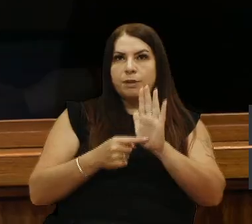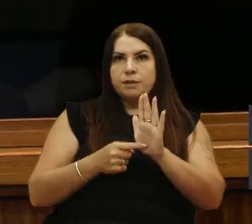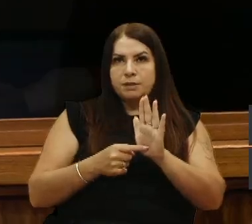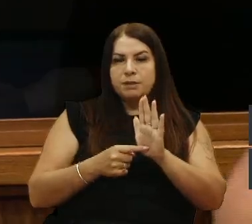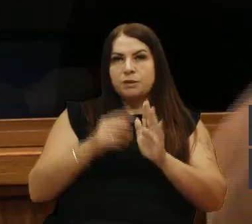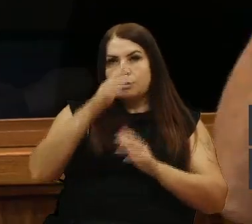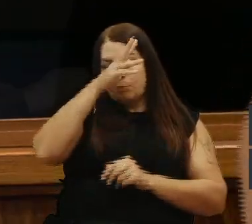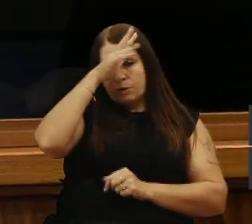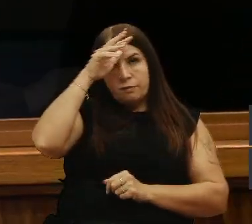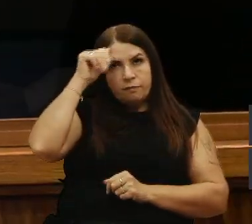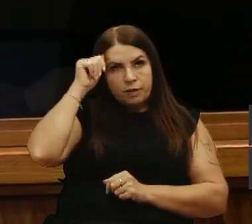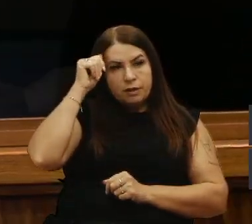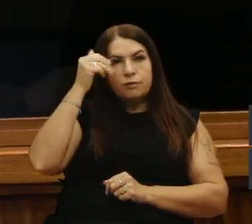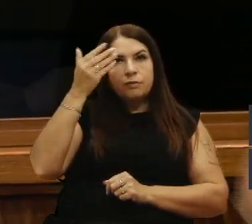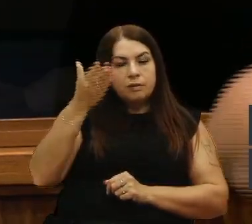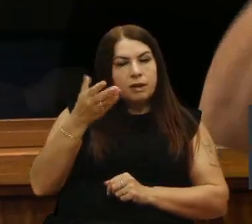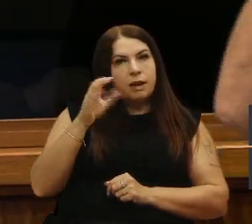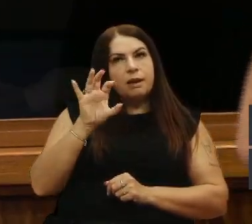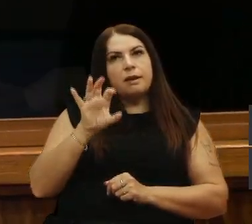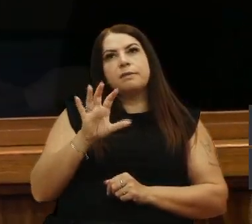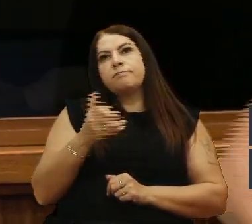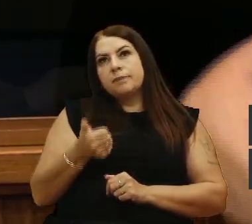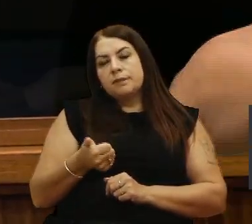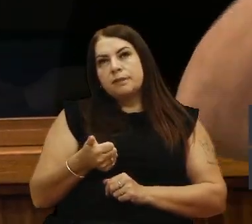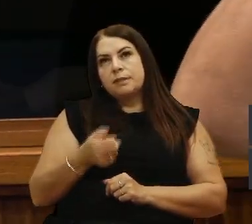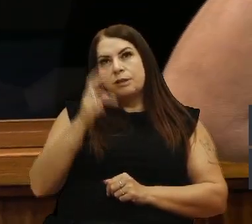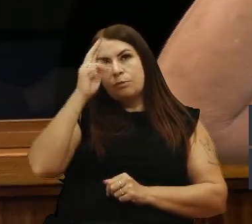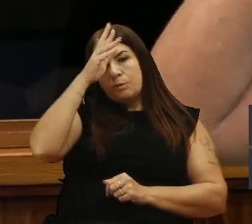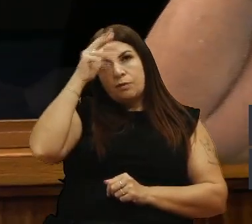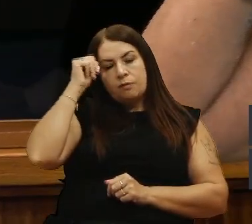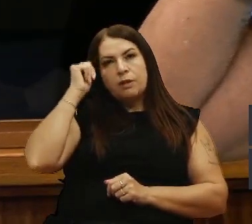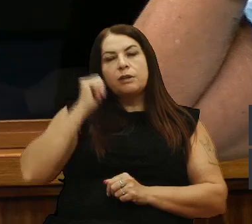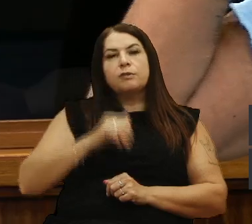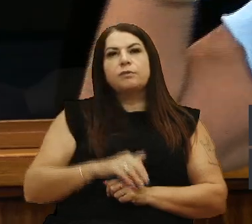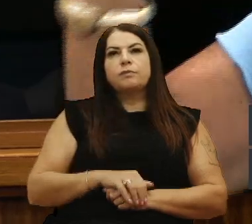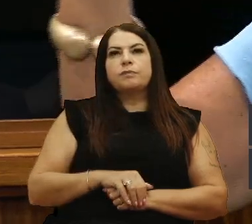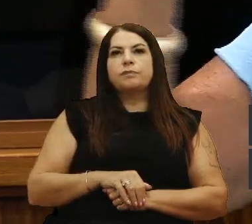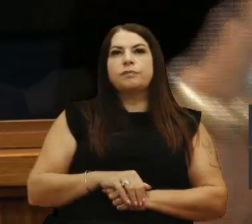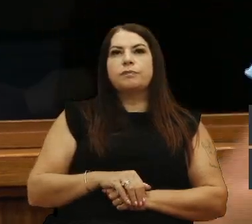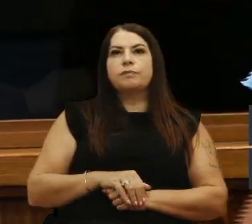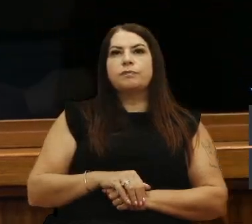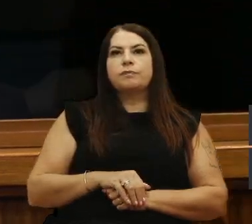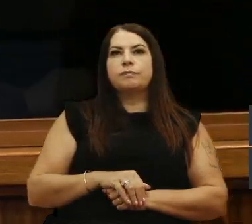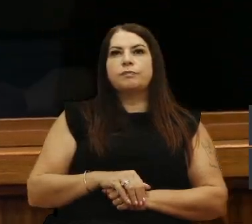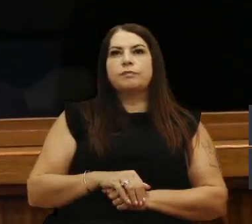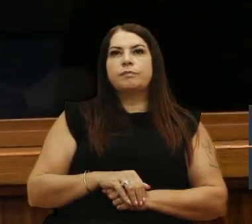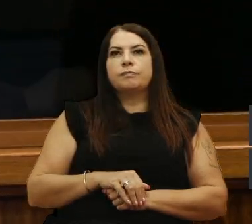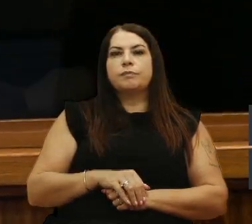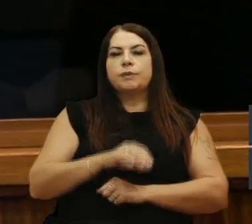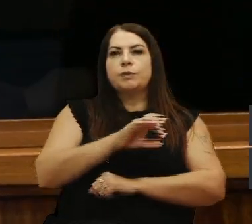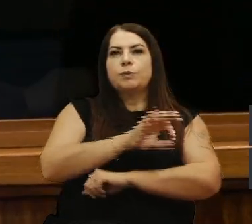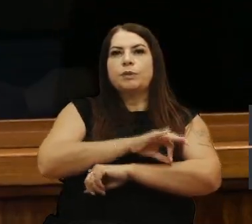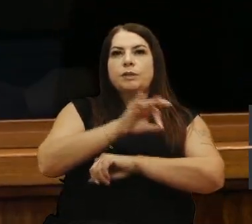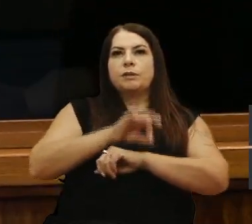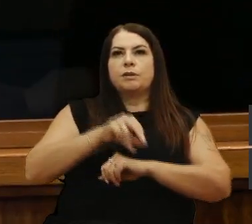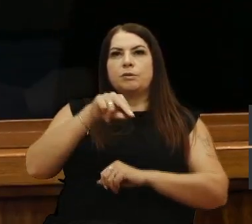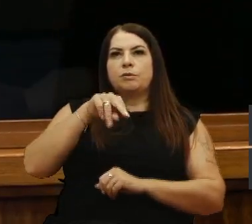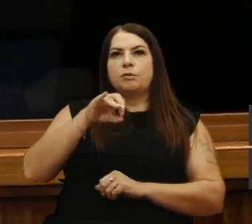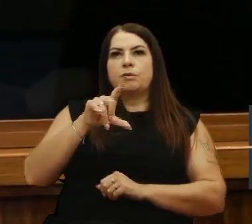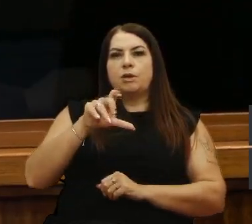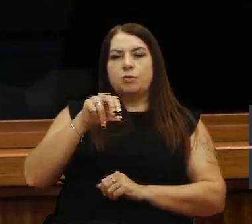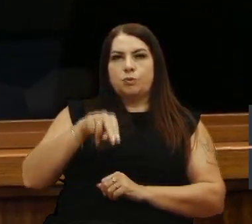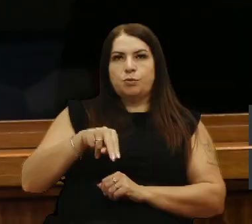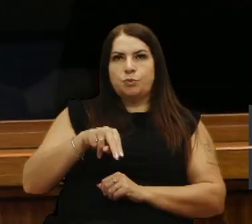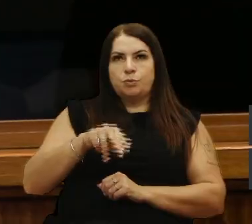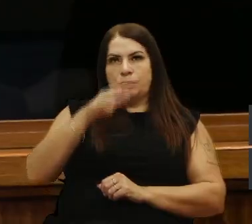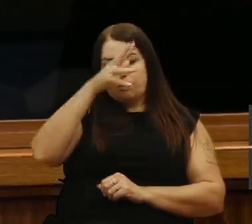para o prefeito, e aí sim, o prefeito, o Nelson, o arquiteto Nelsinho ali,